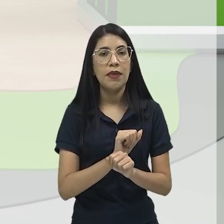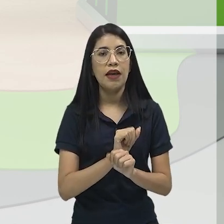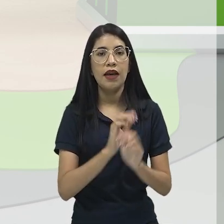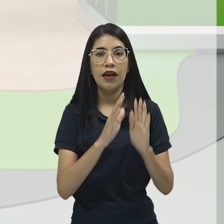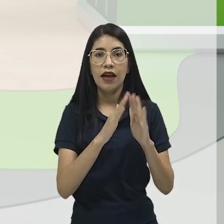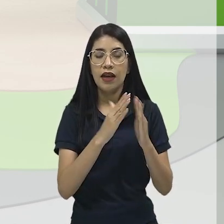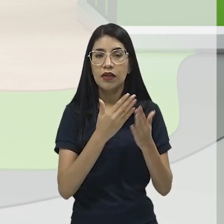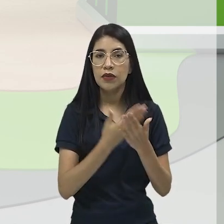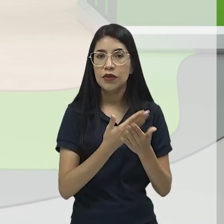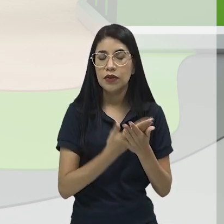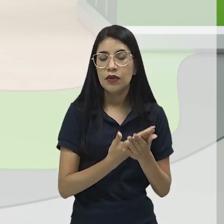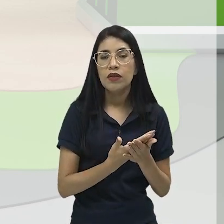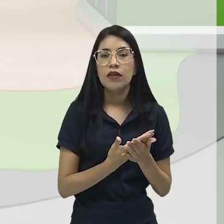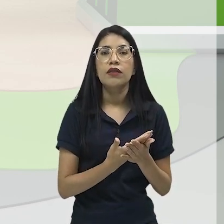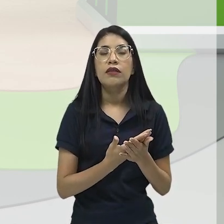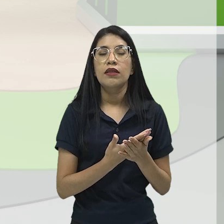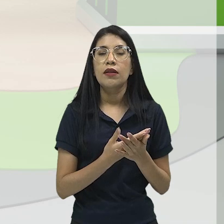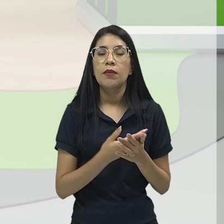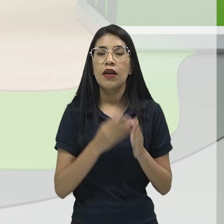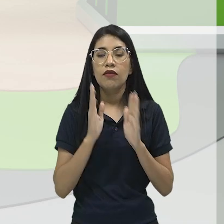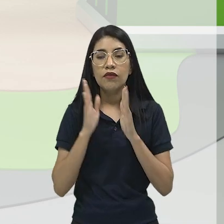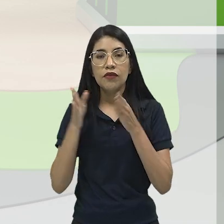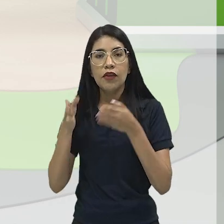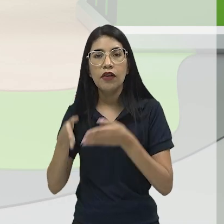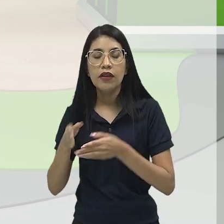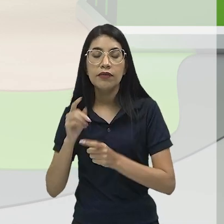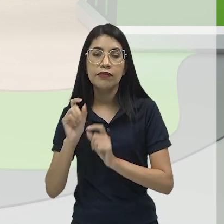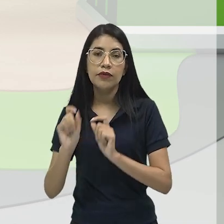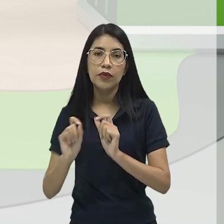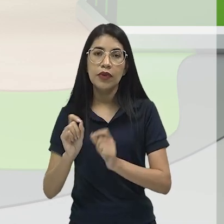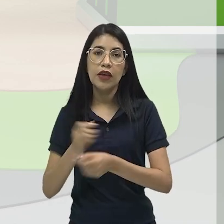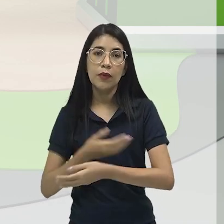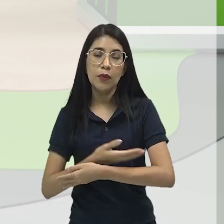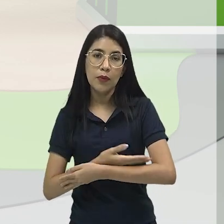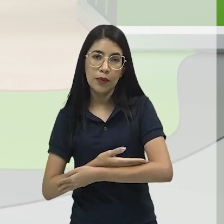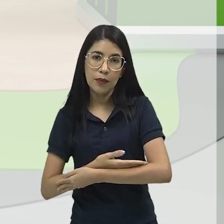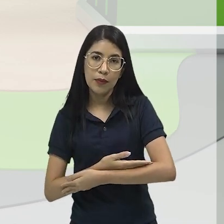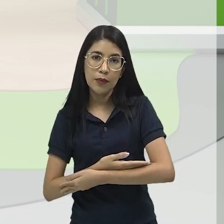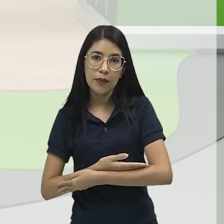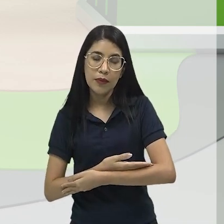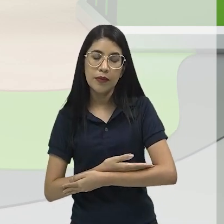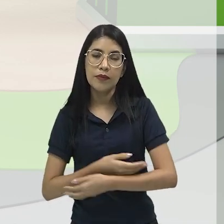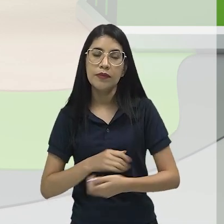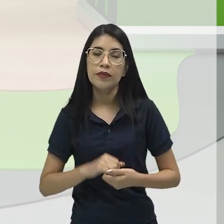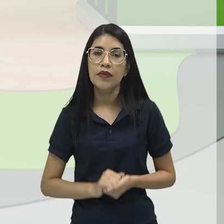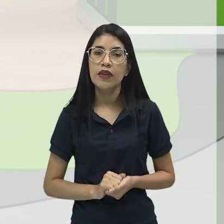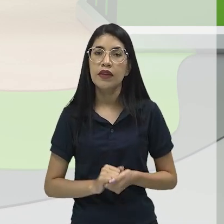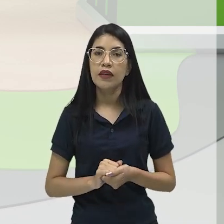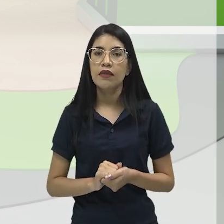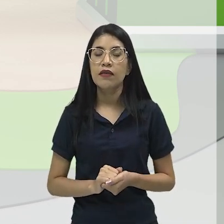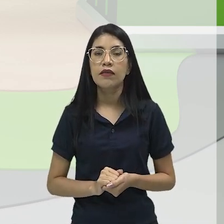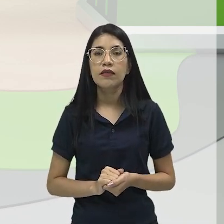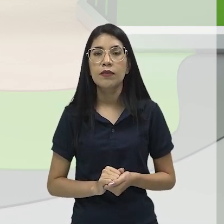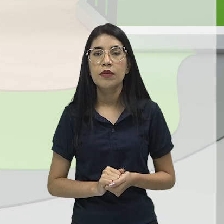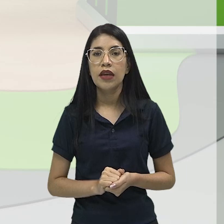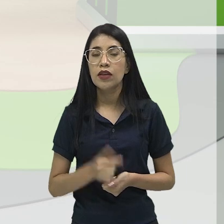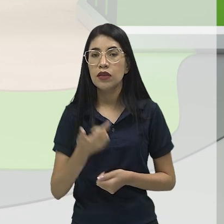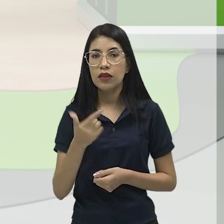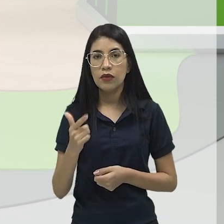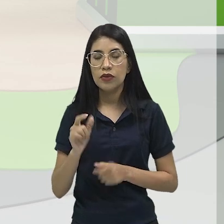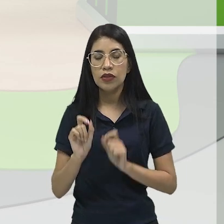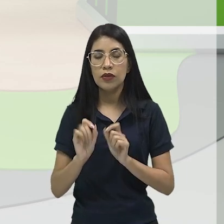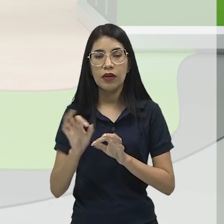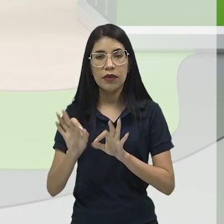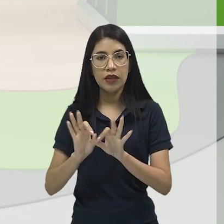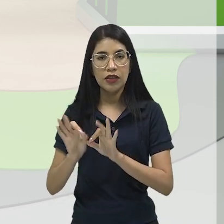atividade acadêmica para poder dar atenção aí para esse indivíduo, para esse bebê que veio, infelizmente,